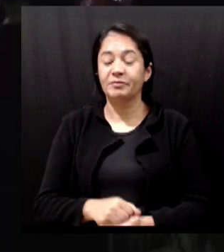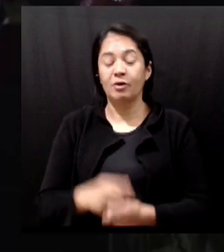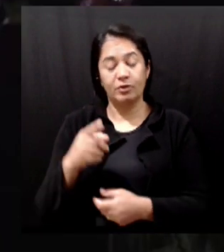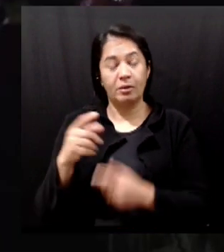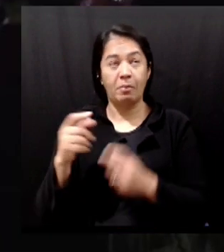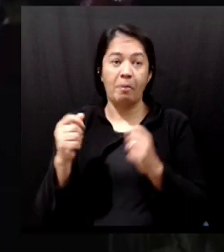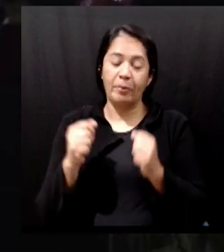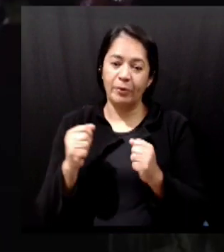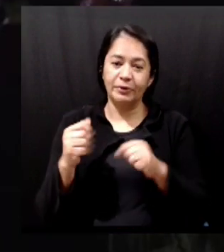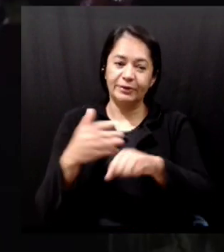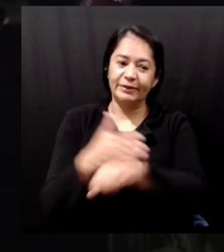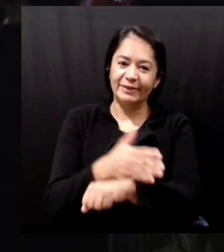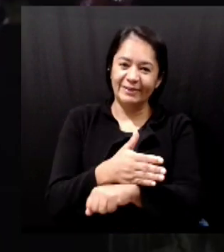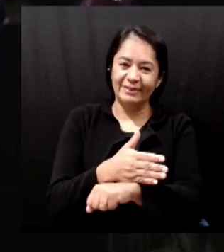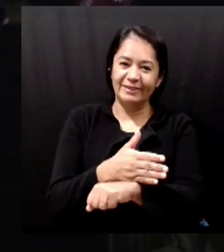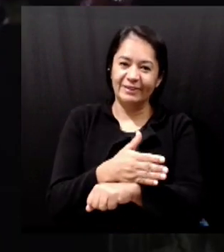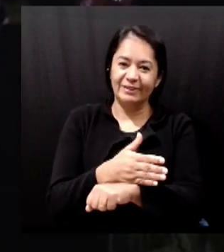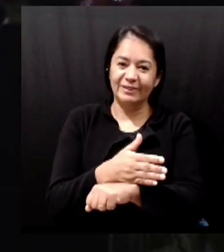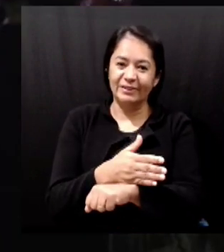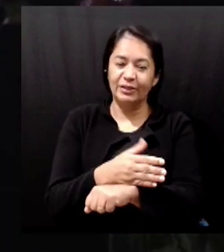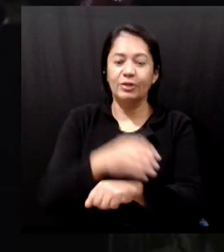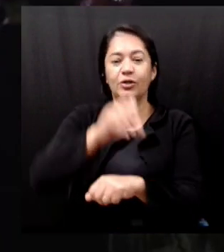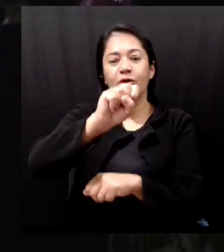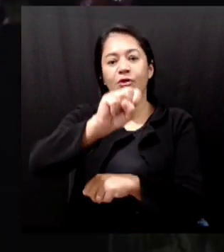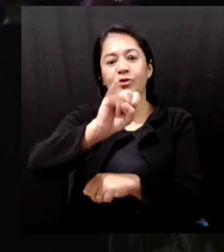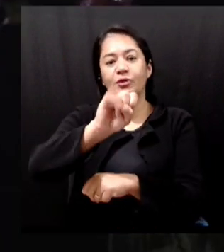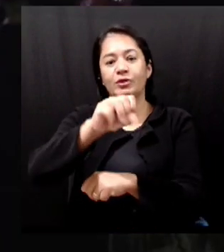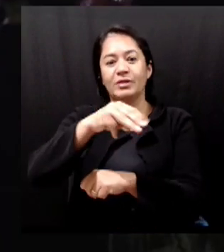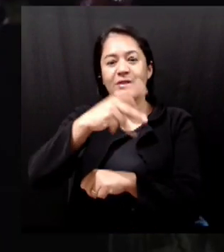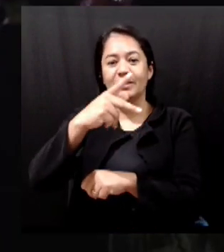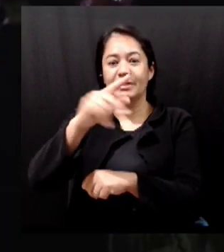o Simpla Eventos. Então vai lá,